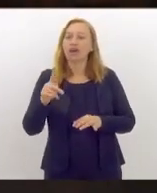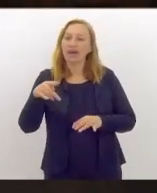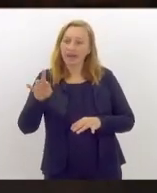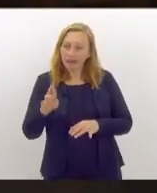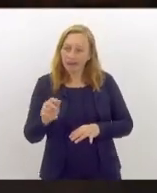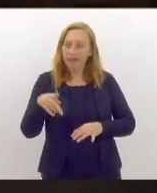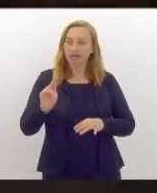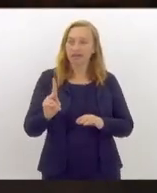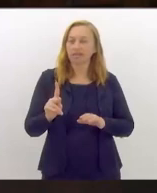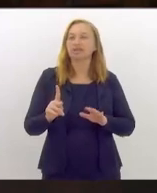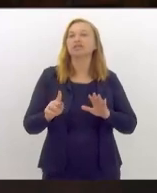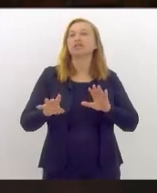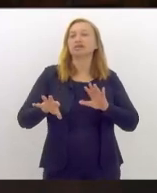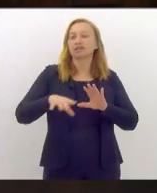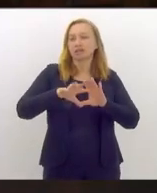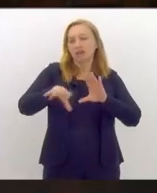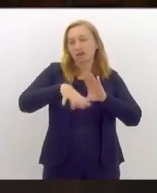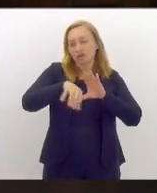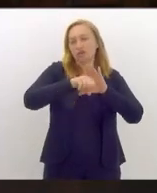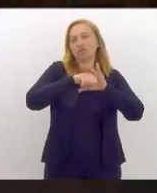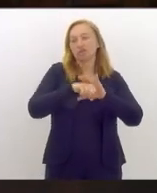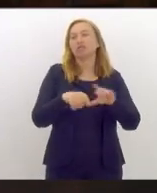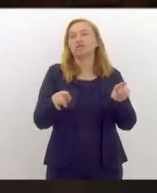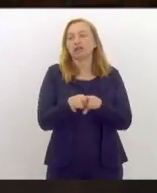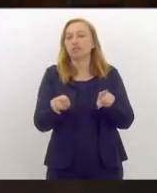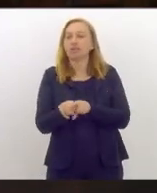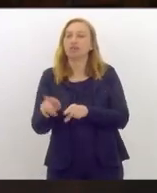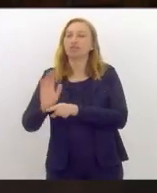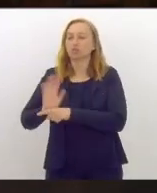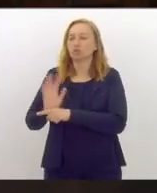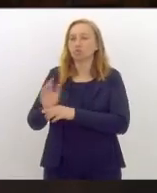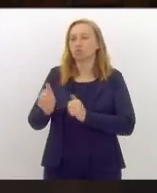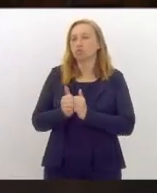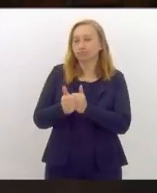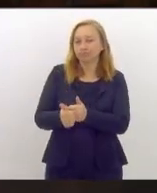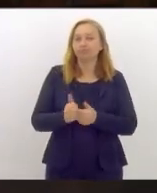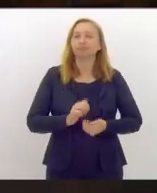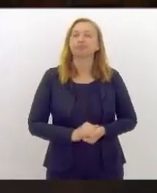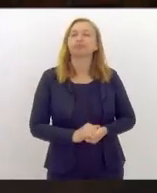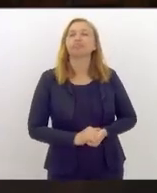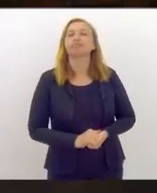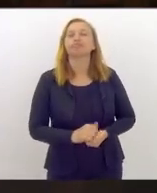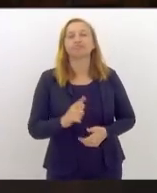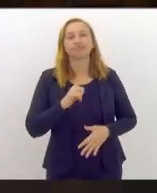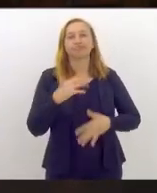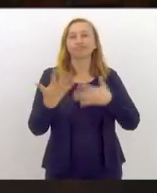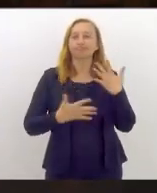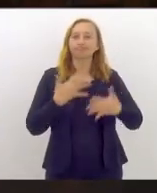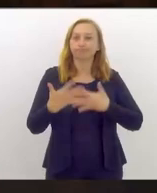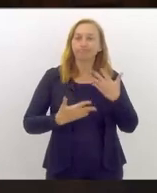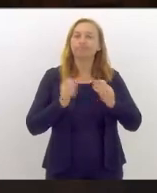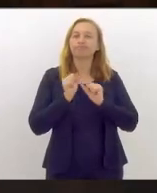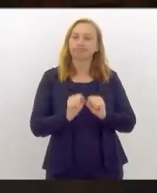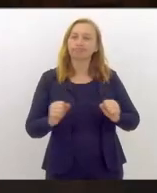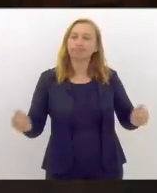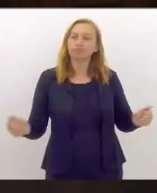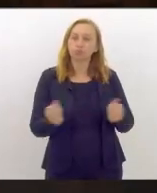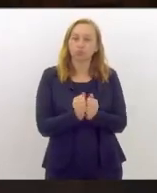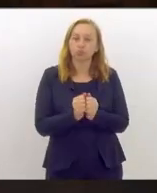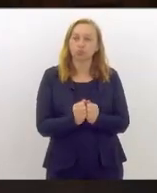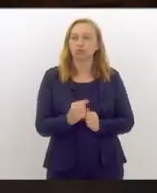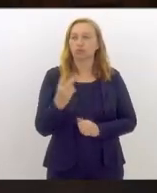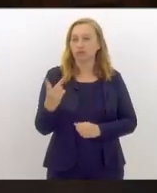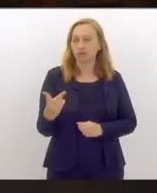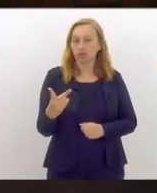e já coordenando a área de cinema e televisão da paranoide eu tive alegria de poder juntar esses dois